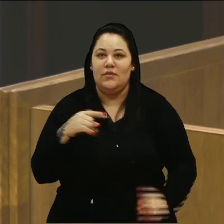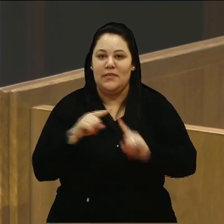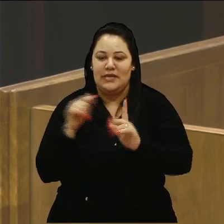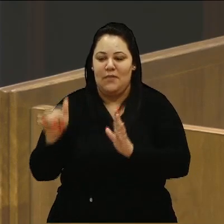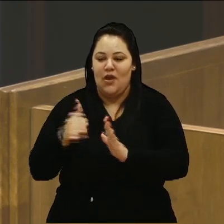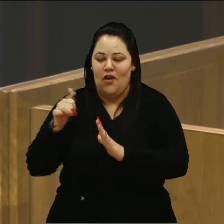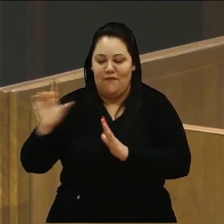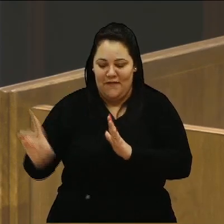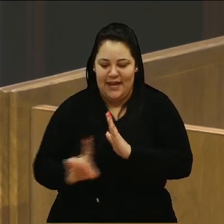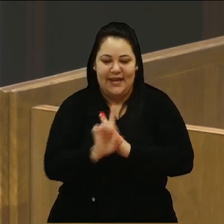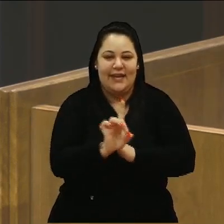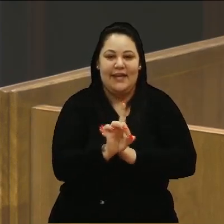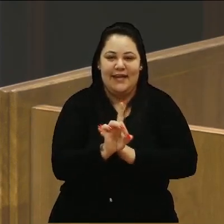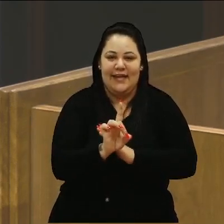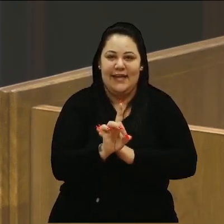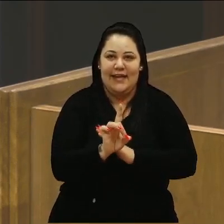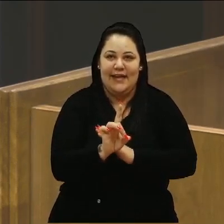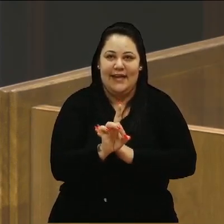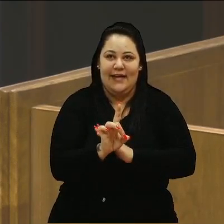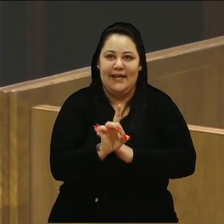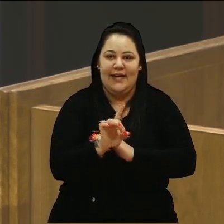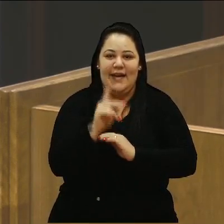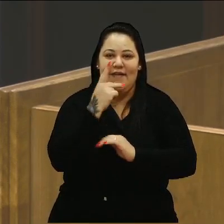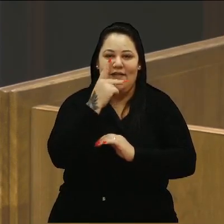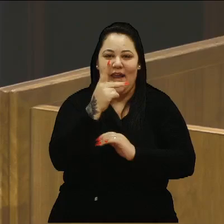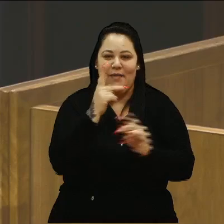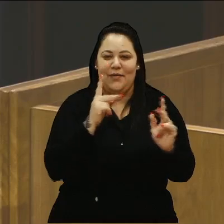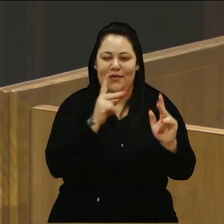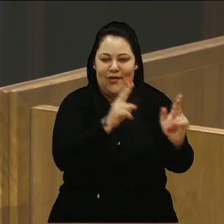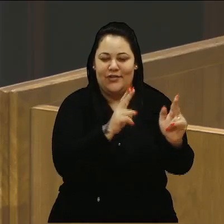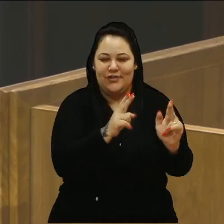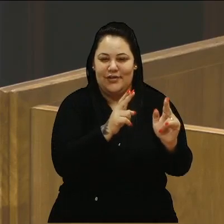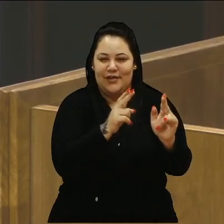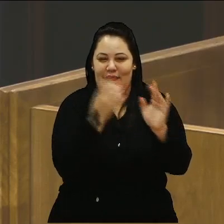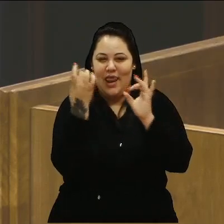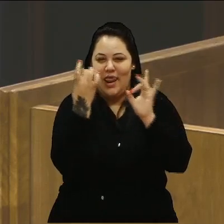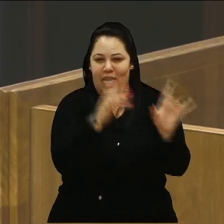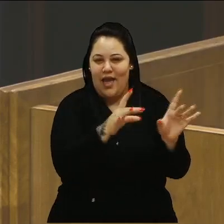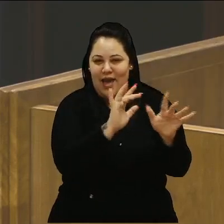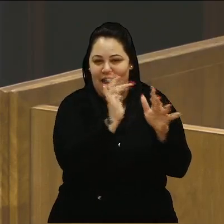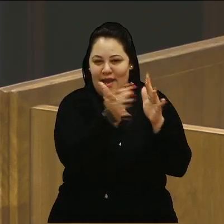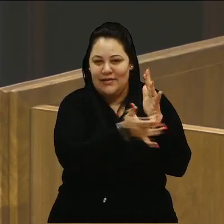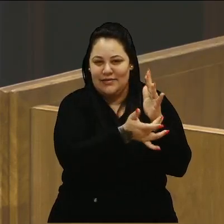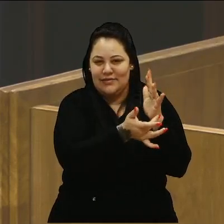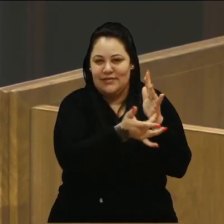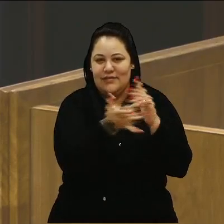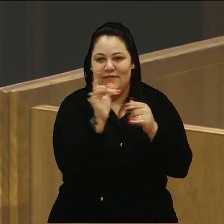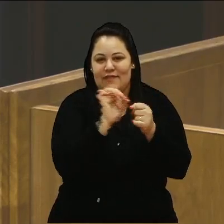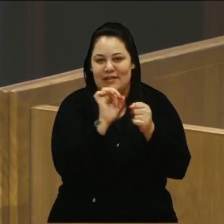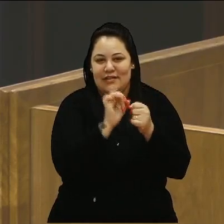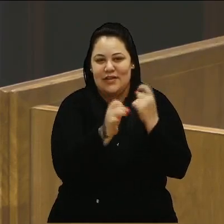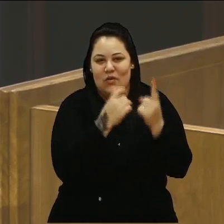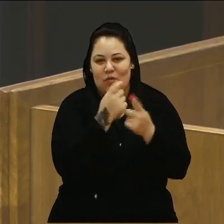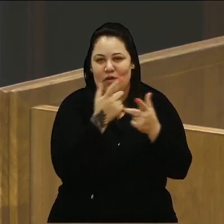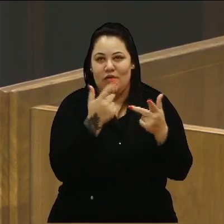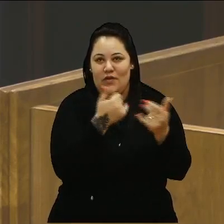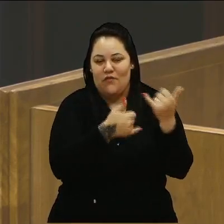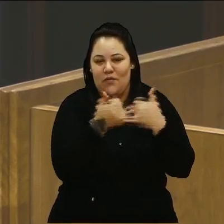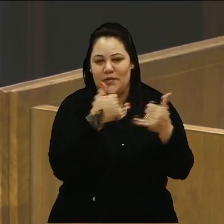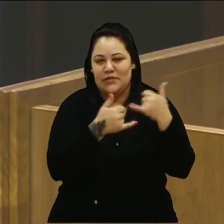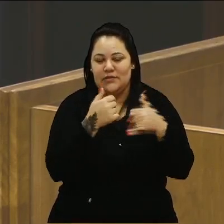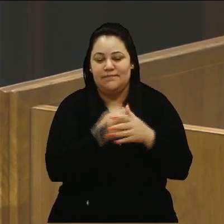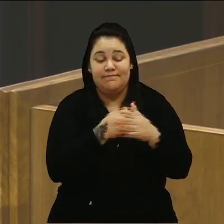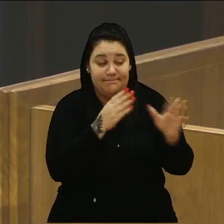aqui falar pro cortezinho e jogar nas redes como se a gente tivesse feito algo aqui que tivesse uma desinformação. Sua